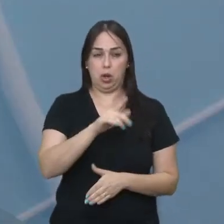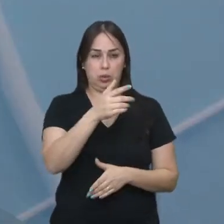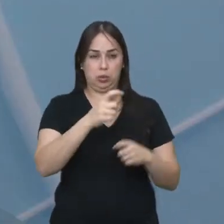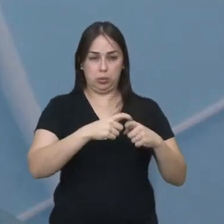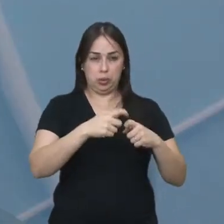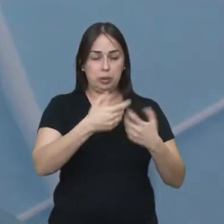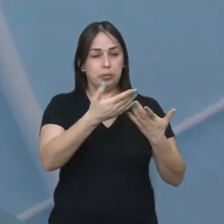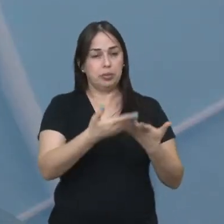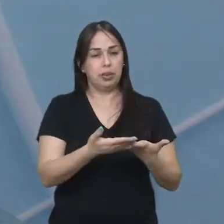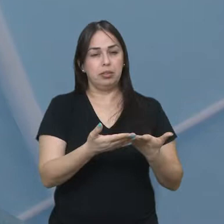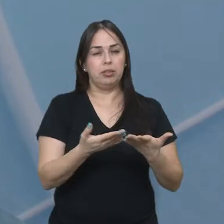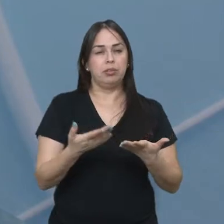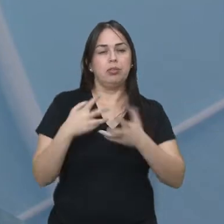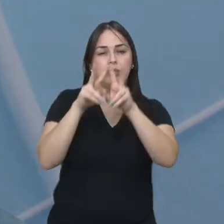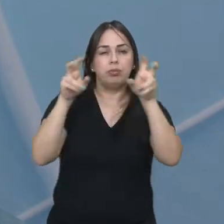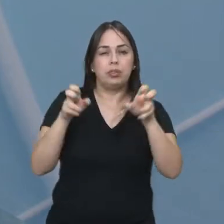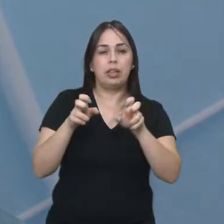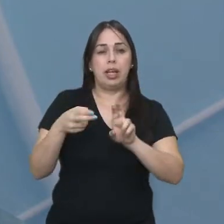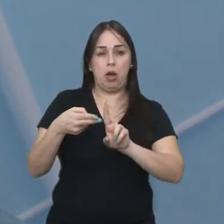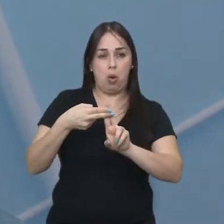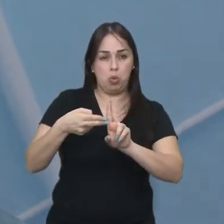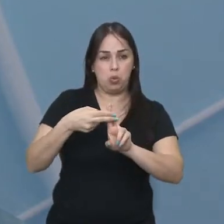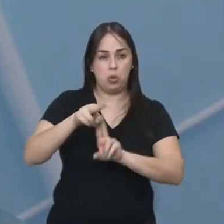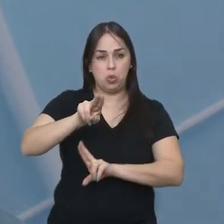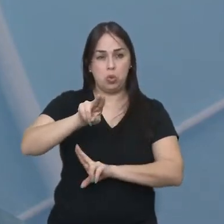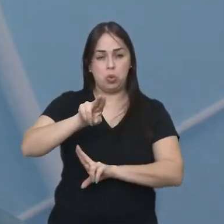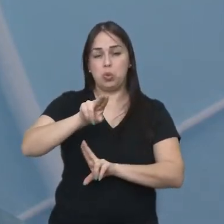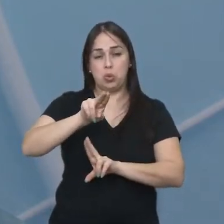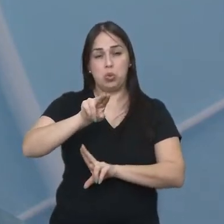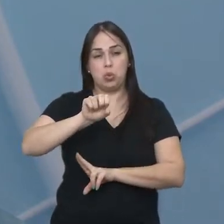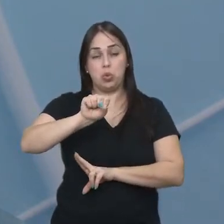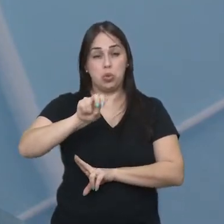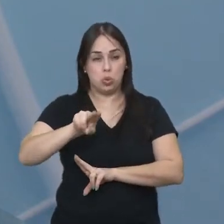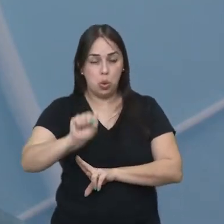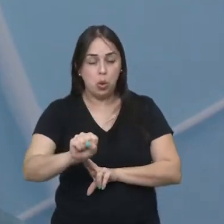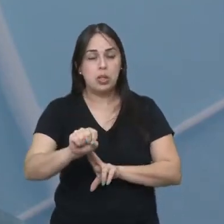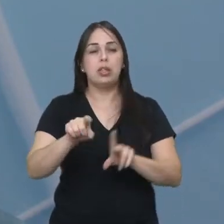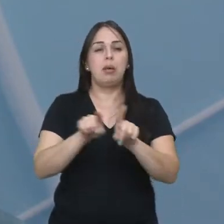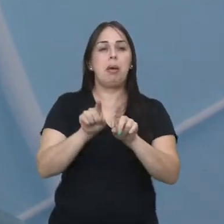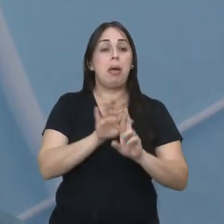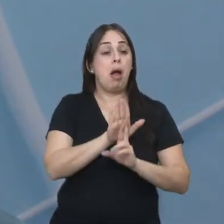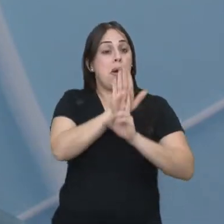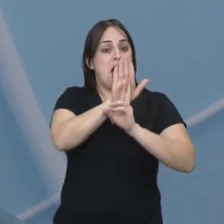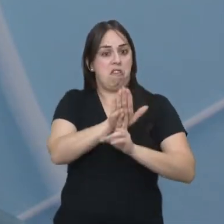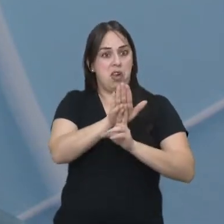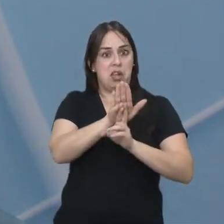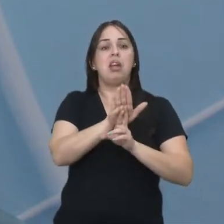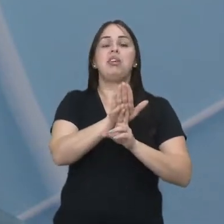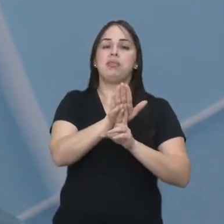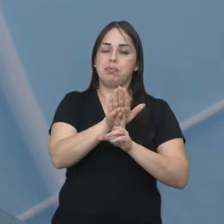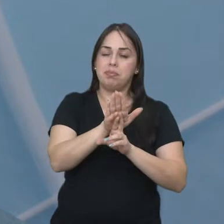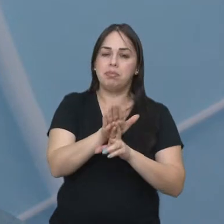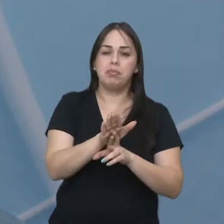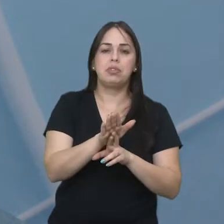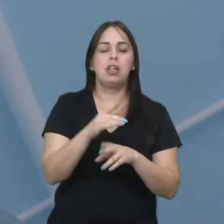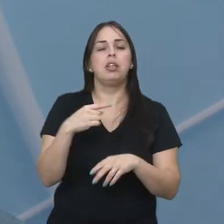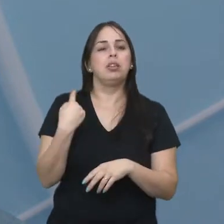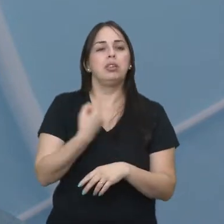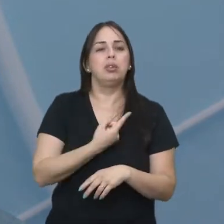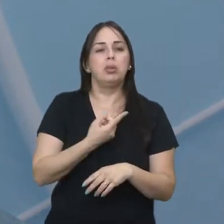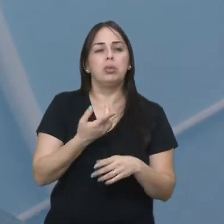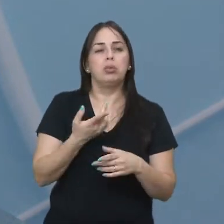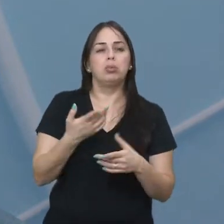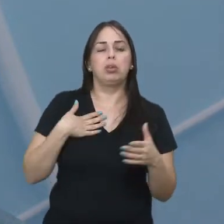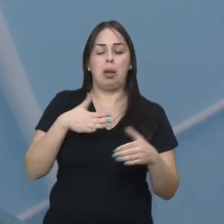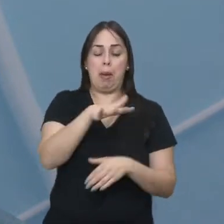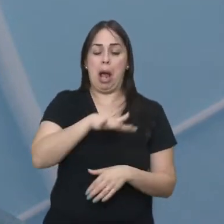esse contexto, a gente tem, o SUS é uma referência até mesmo em outros países, para outros países, e a gente